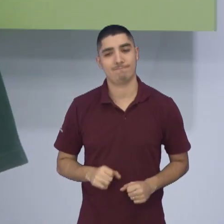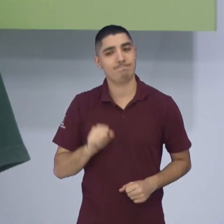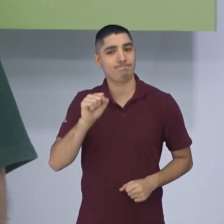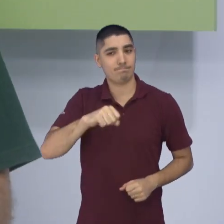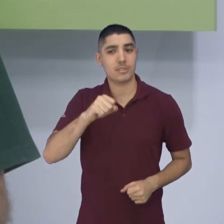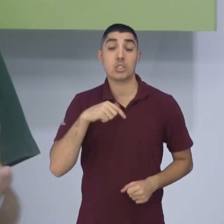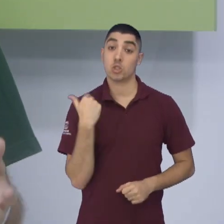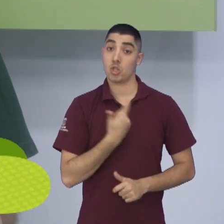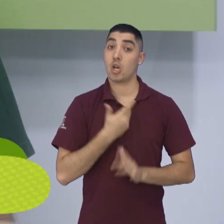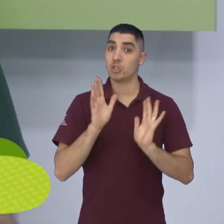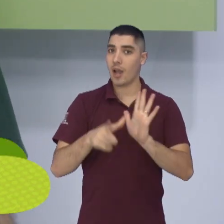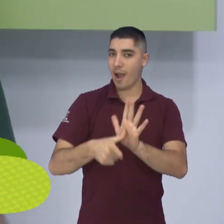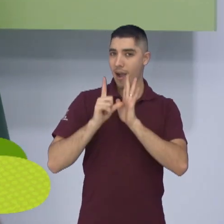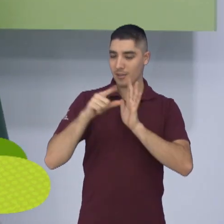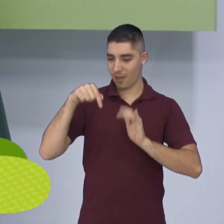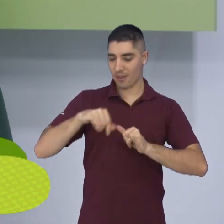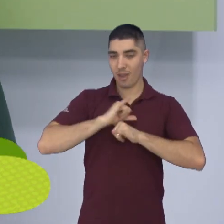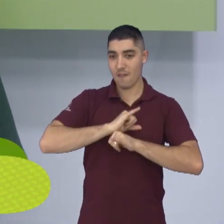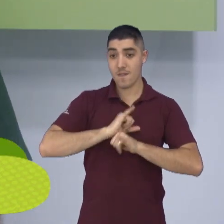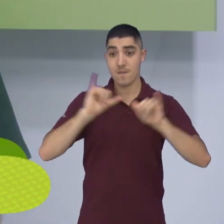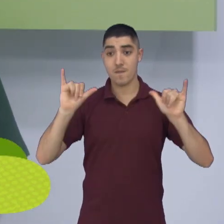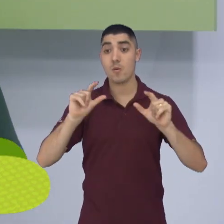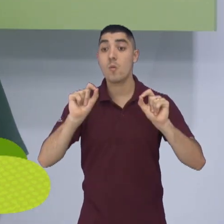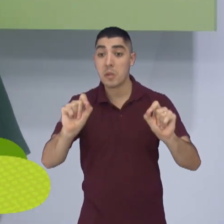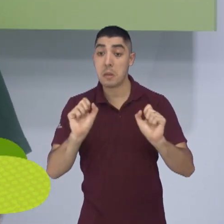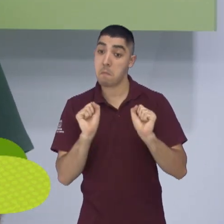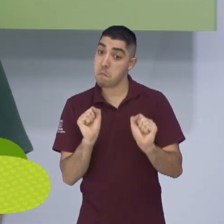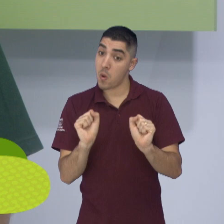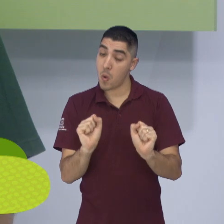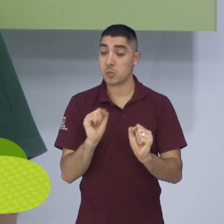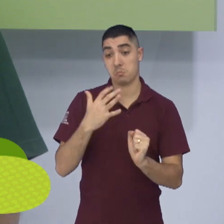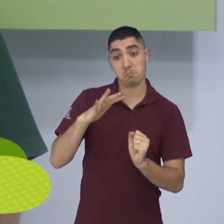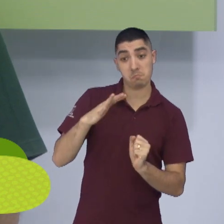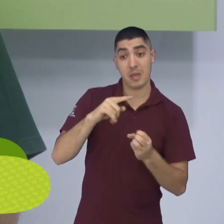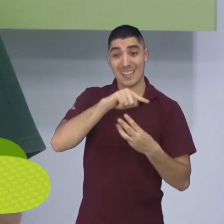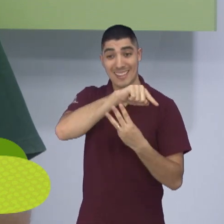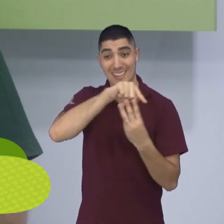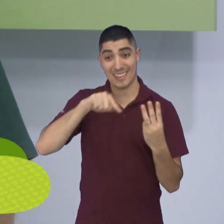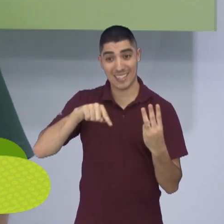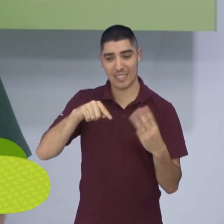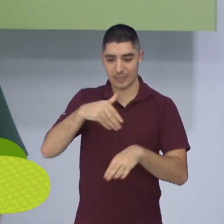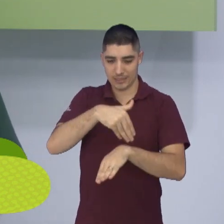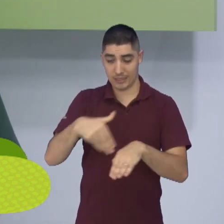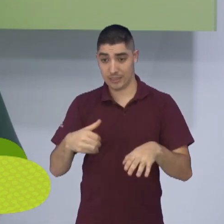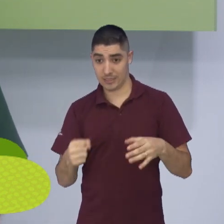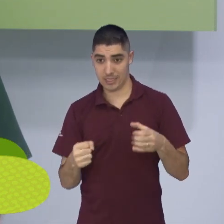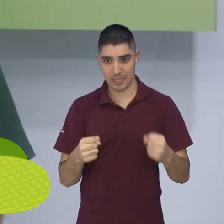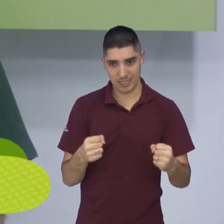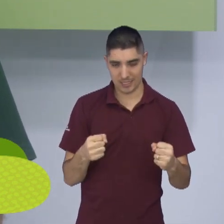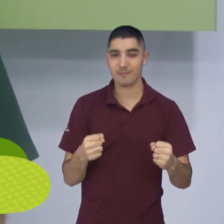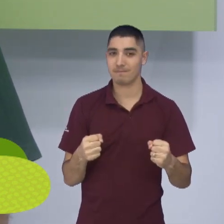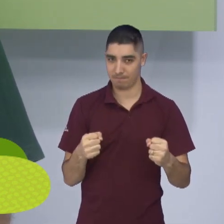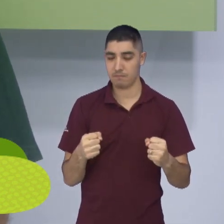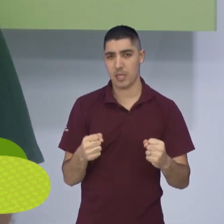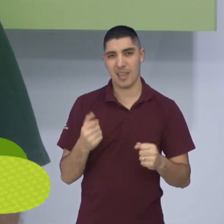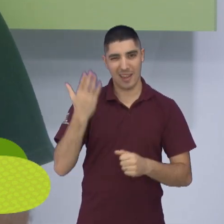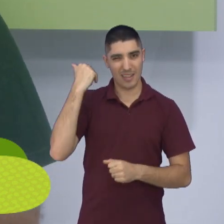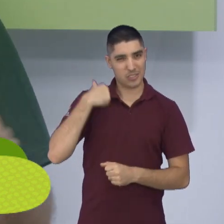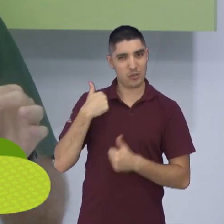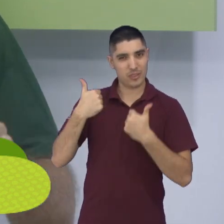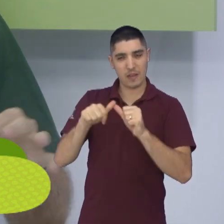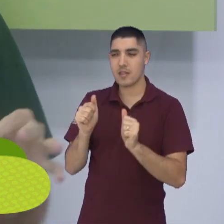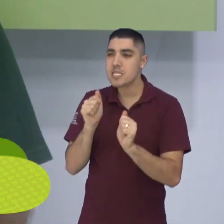aqui dessa possibilidade dele escalar 3 zagueiros, né? No treinamento que eu fui fazer uma reportagem,